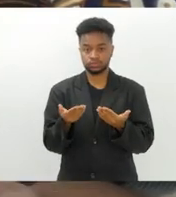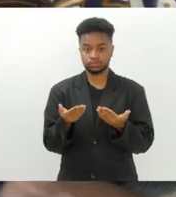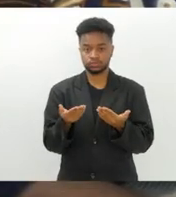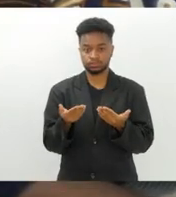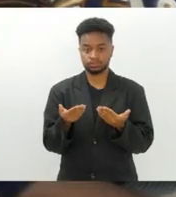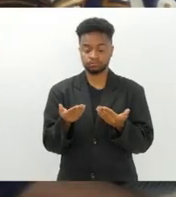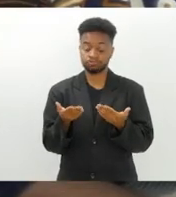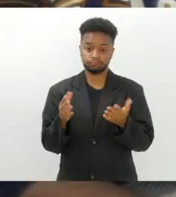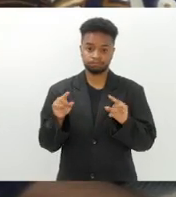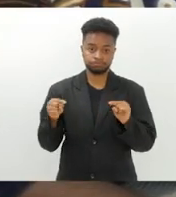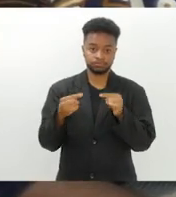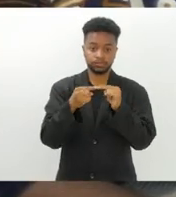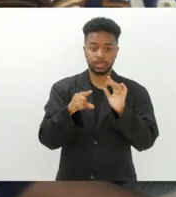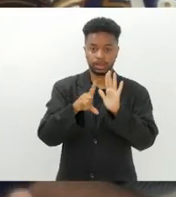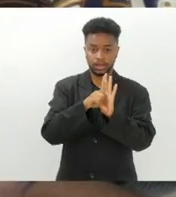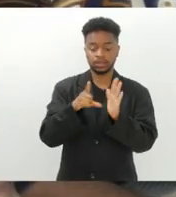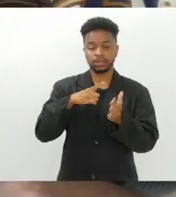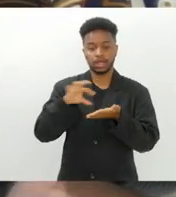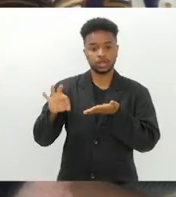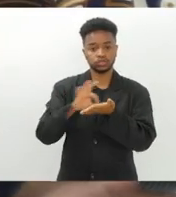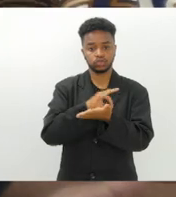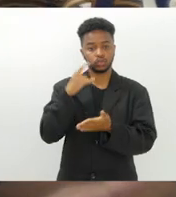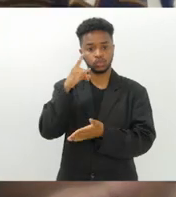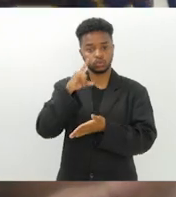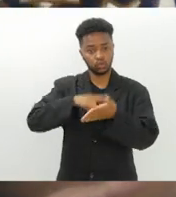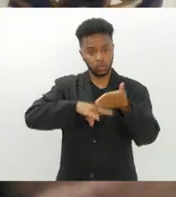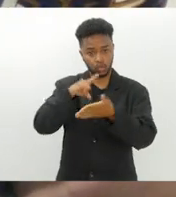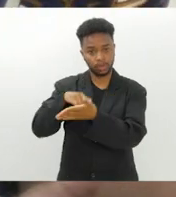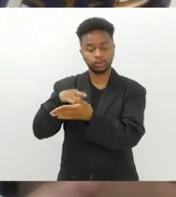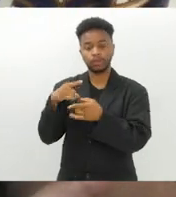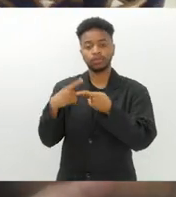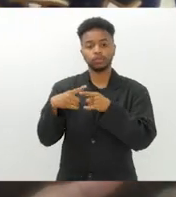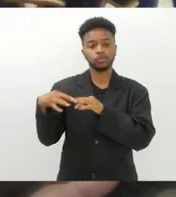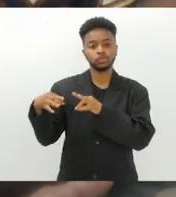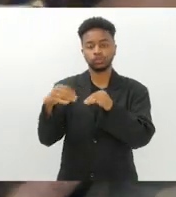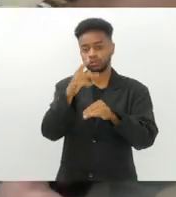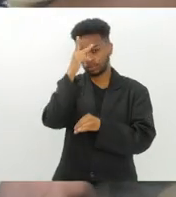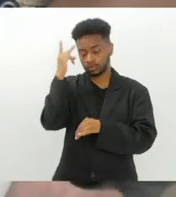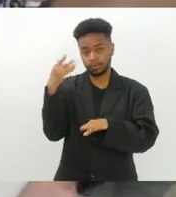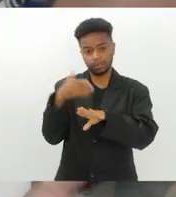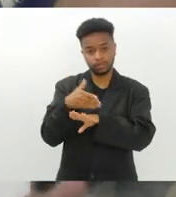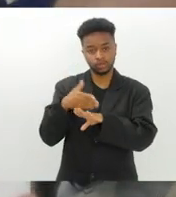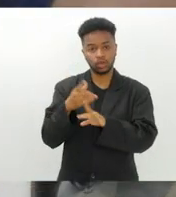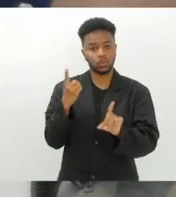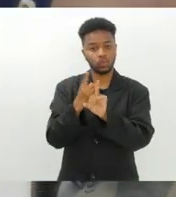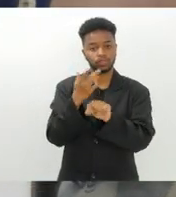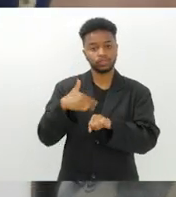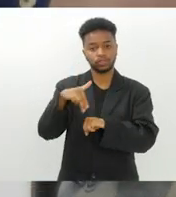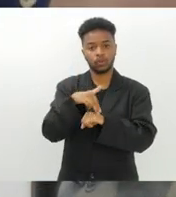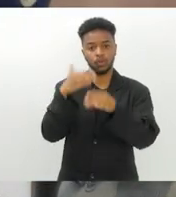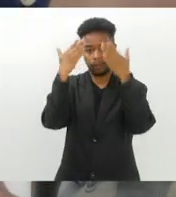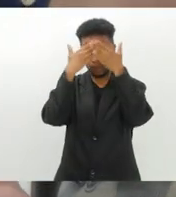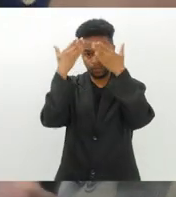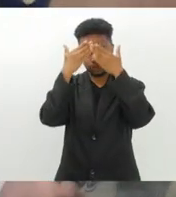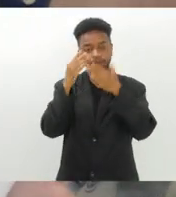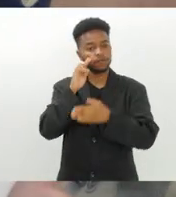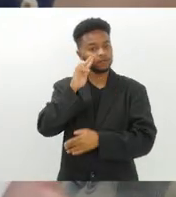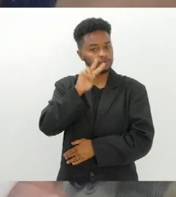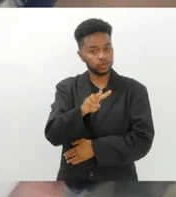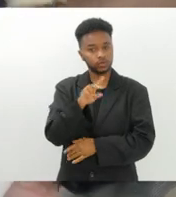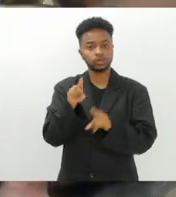isso legalmente foi assinado o documento, onde todos que participaram do Encontro Nacional da Umbanda testemunharam isso, e